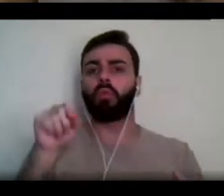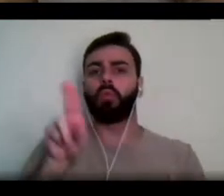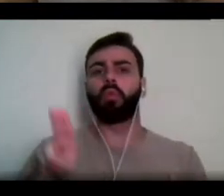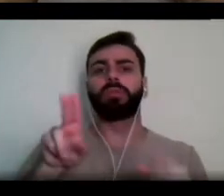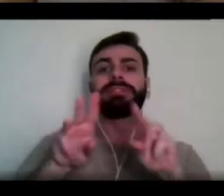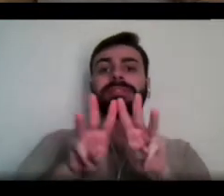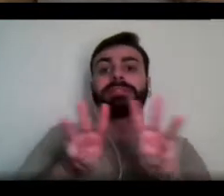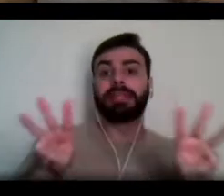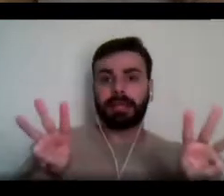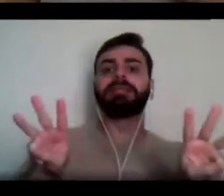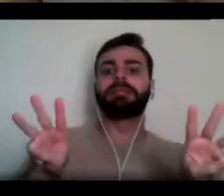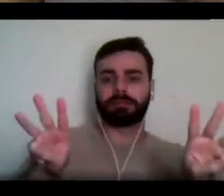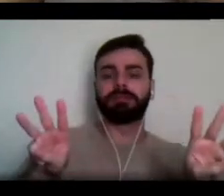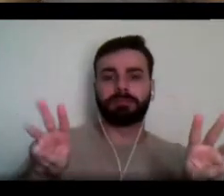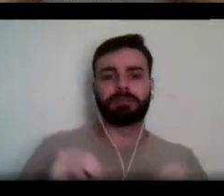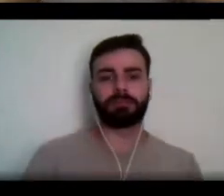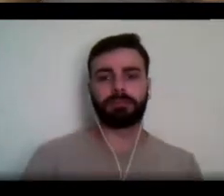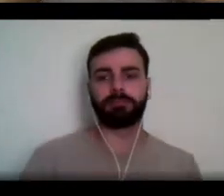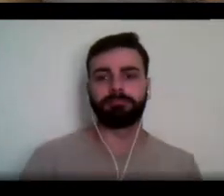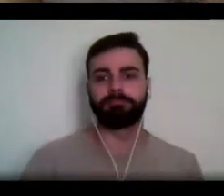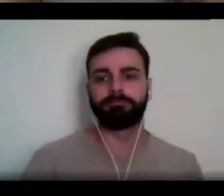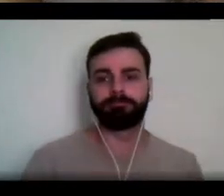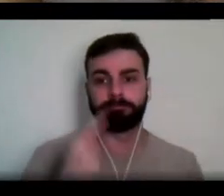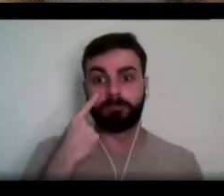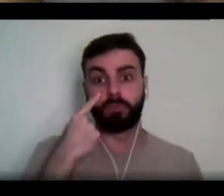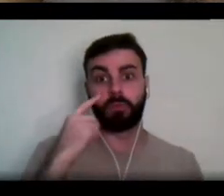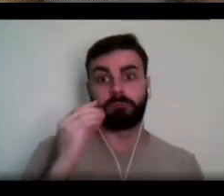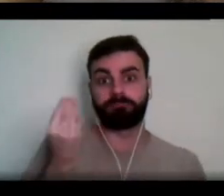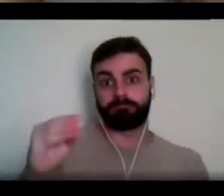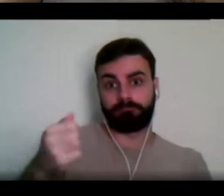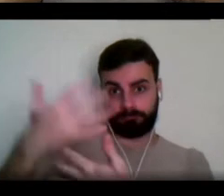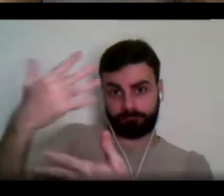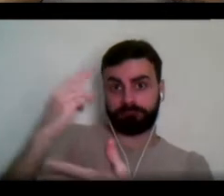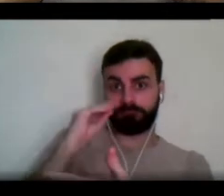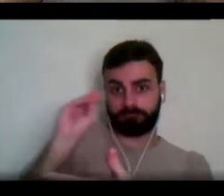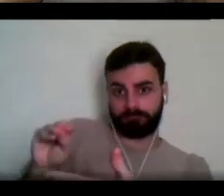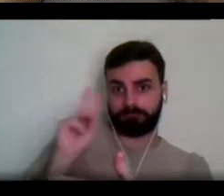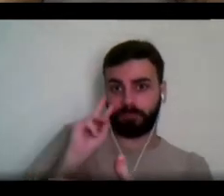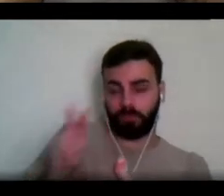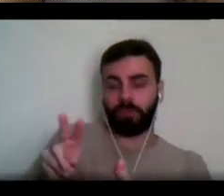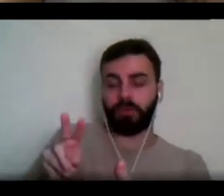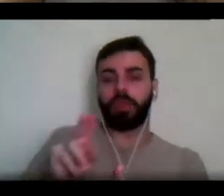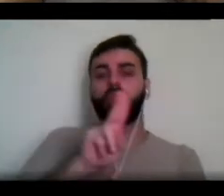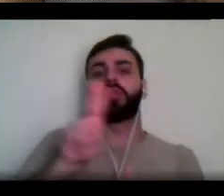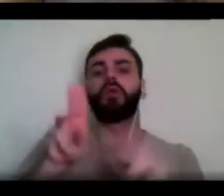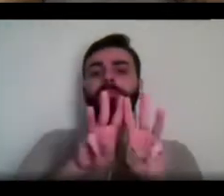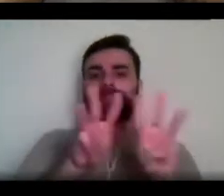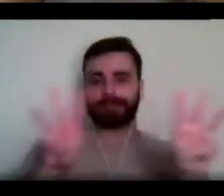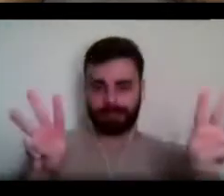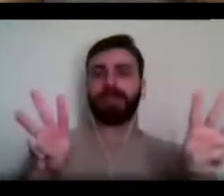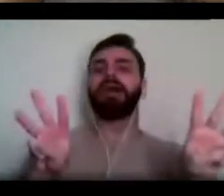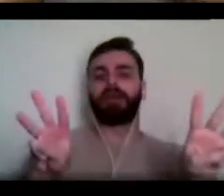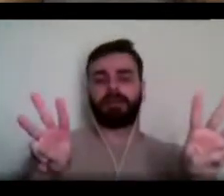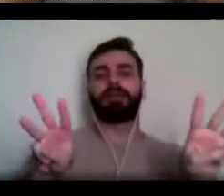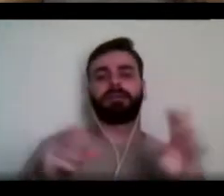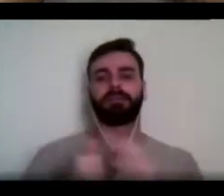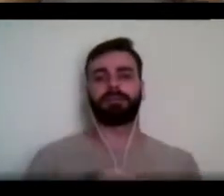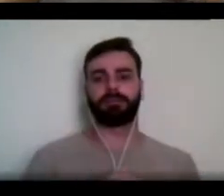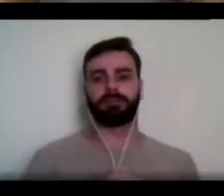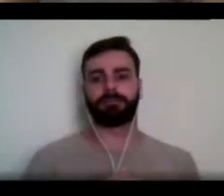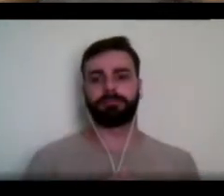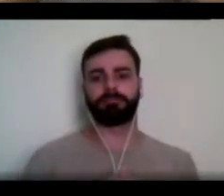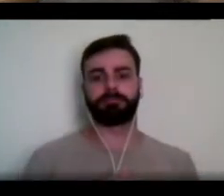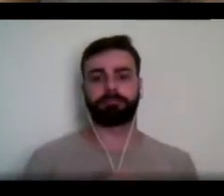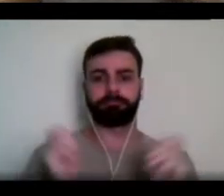Aqui, ó. Aqui onde que eu fui. Vou colocar no chat, porque dá para fazer